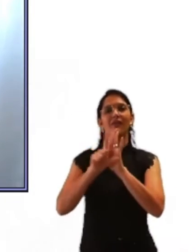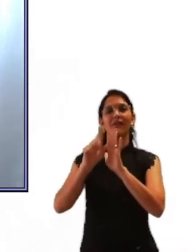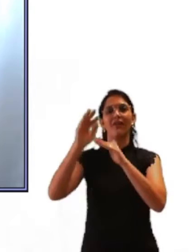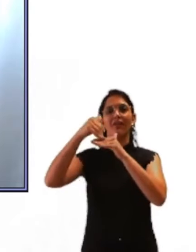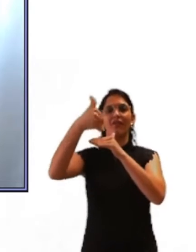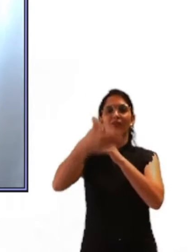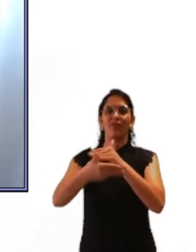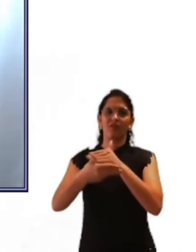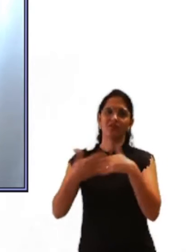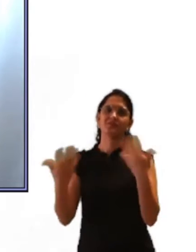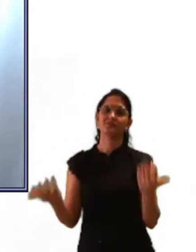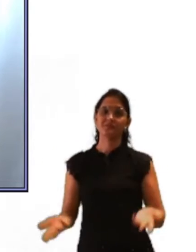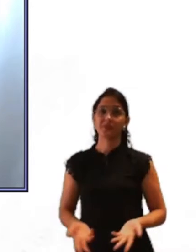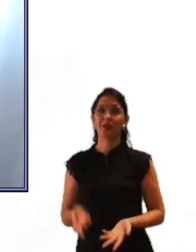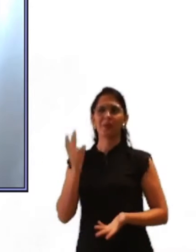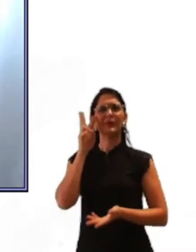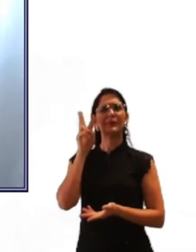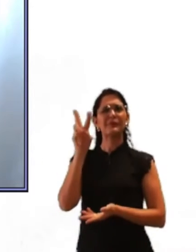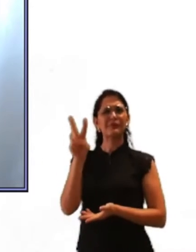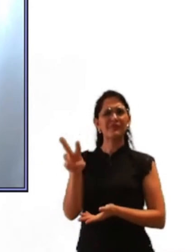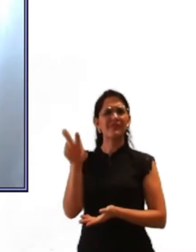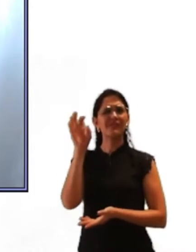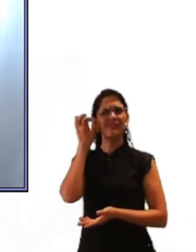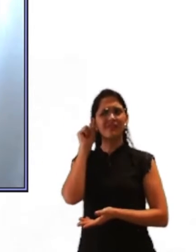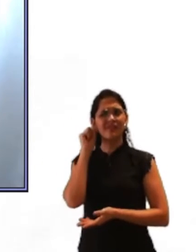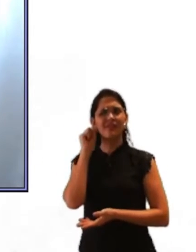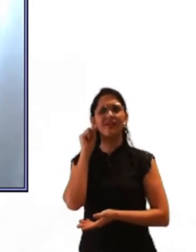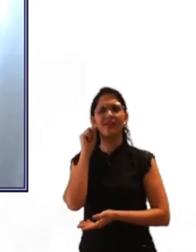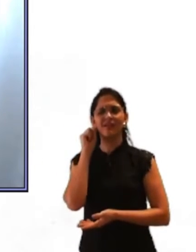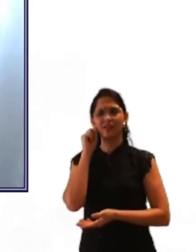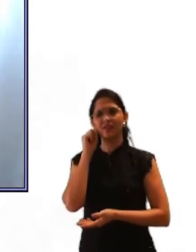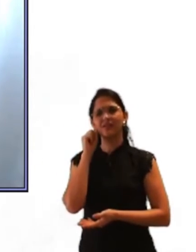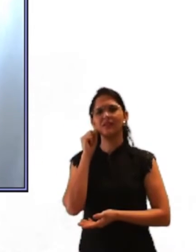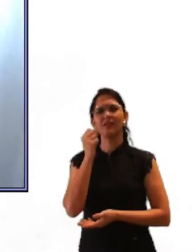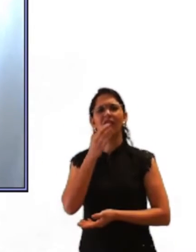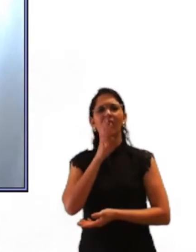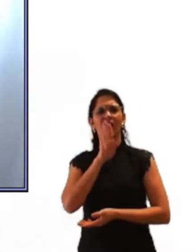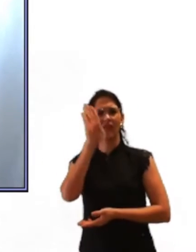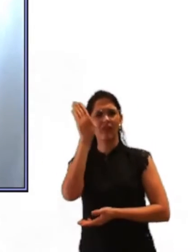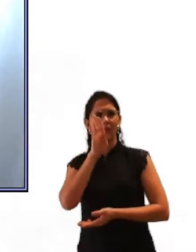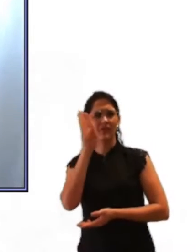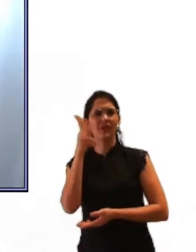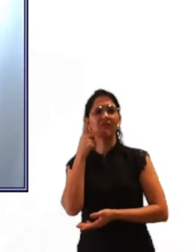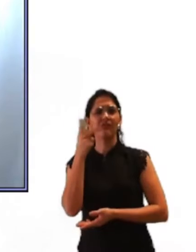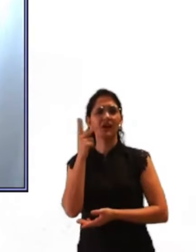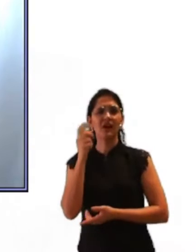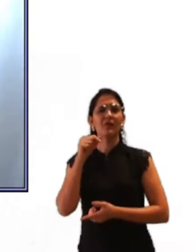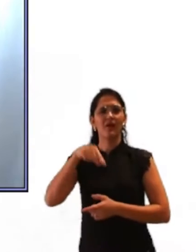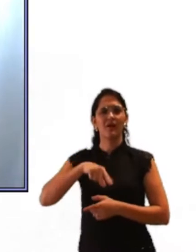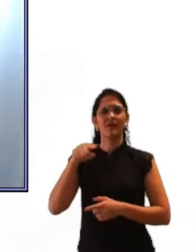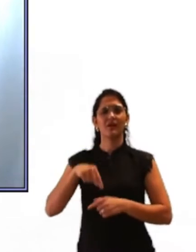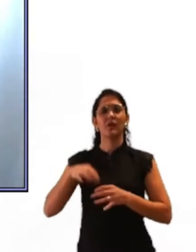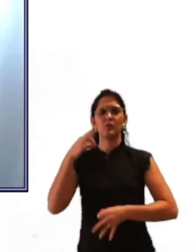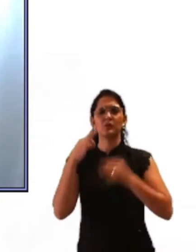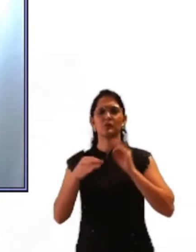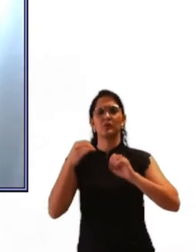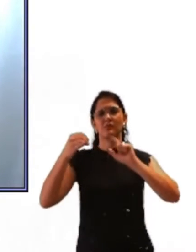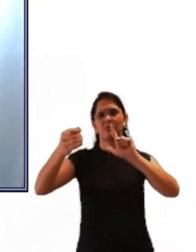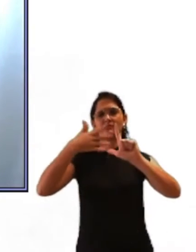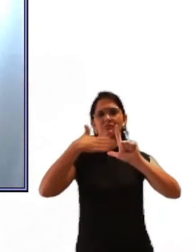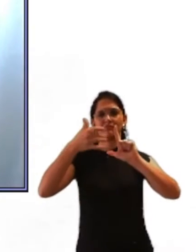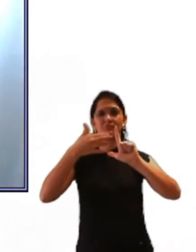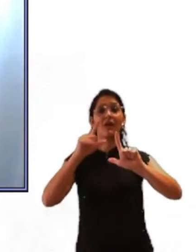quando eu vi esse comentário, né, sobre a questão das videoconferências, esse comentário é um